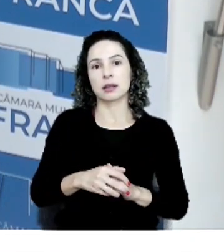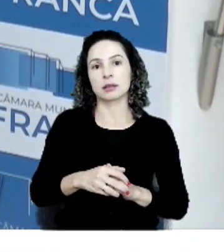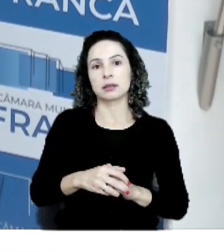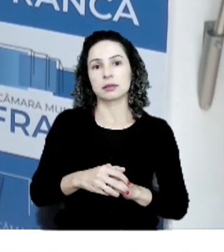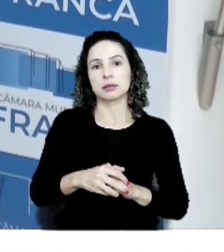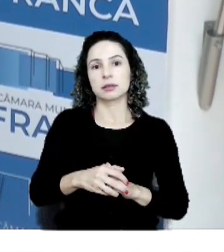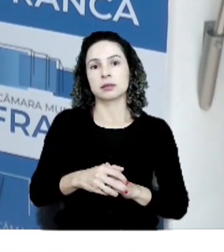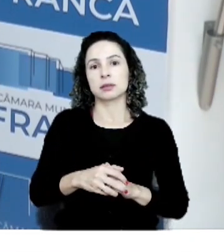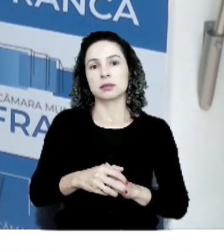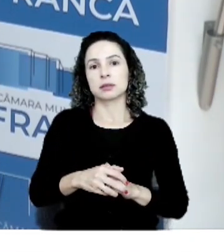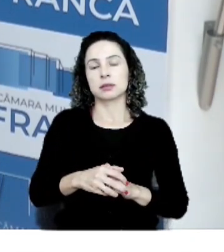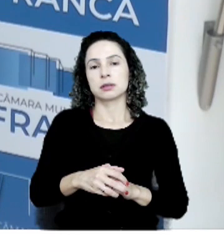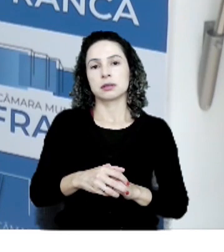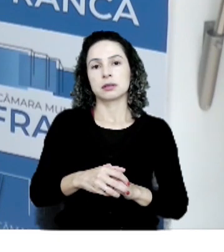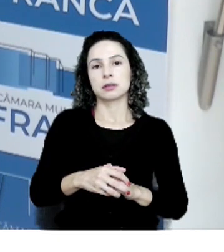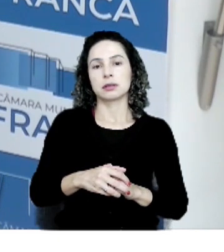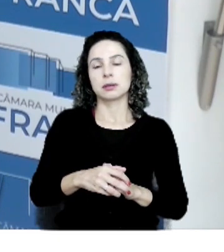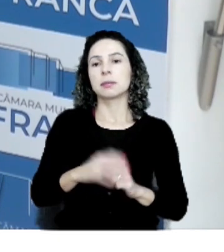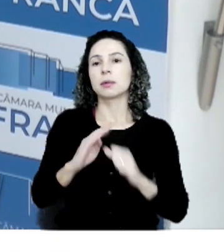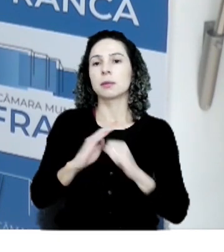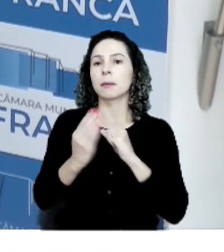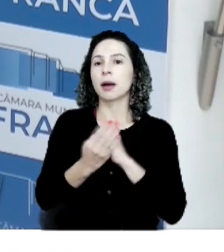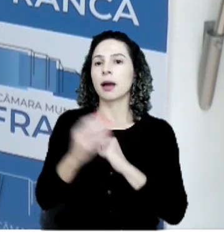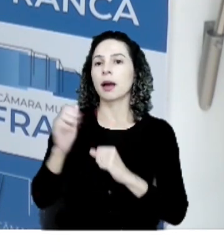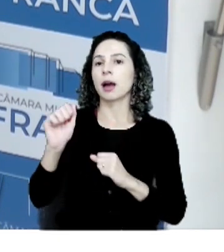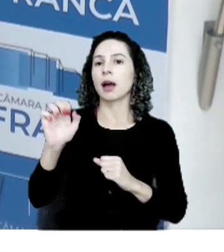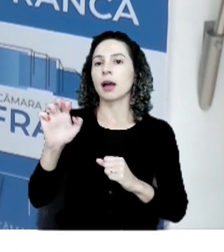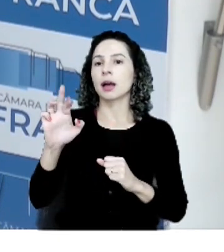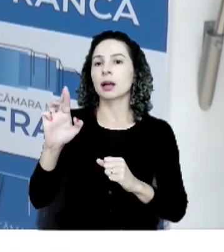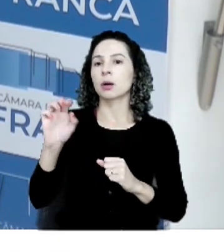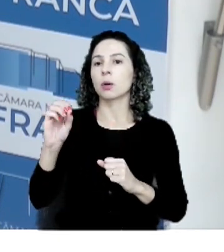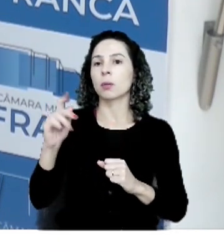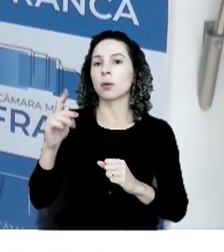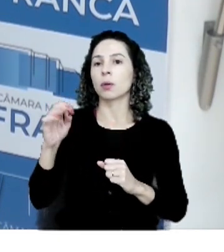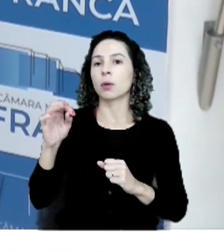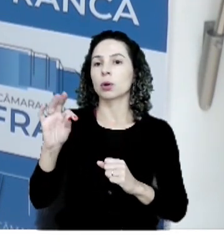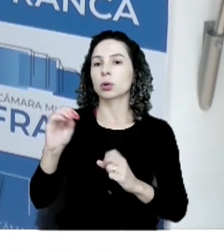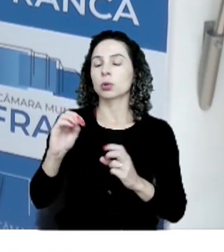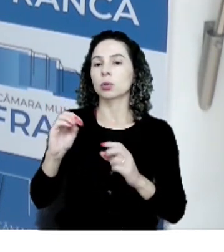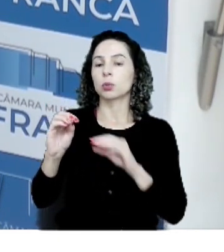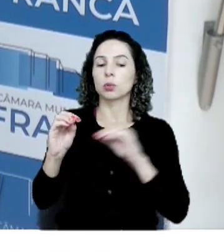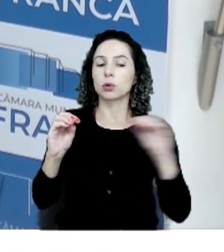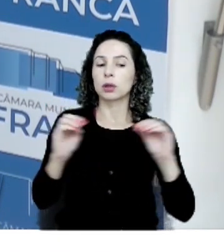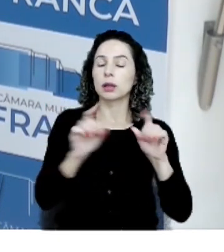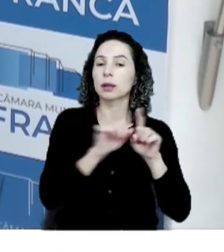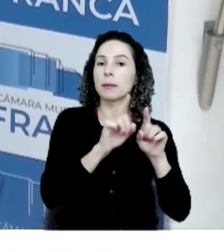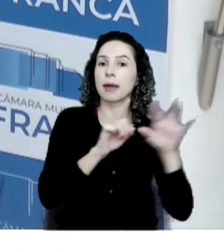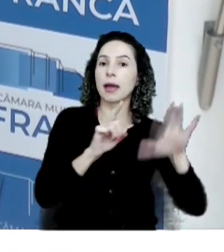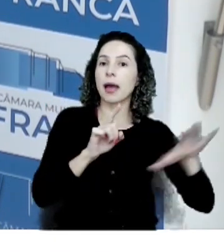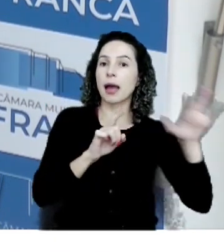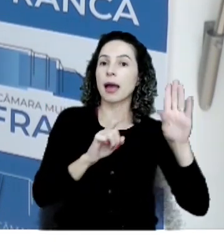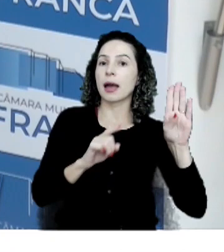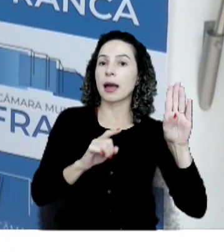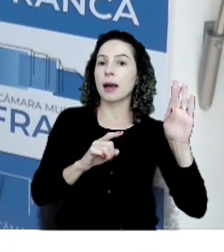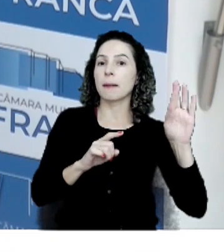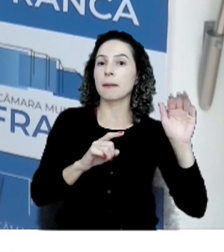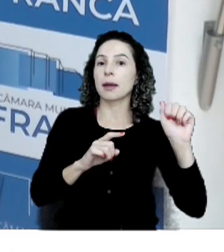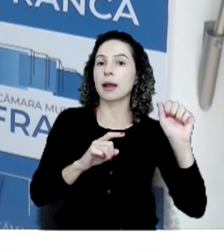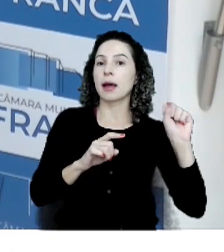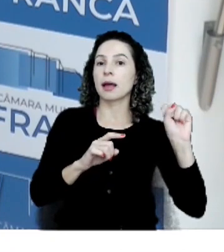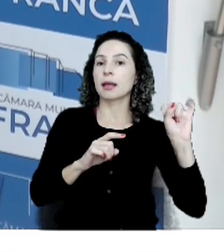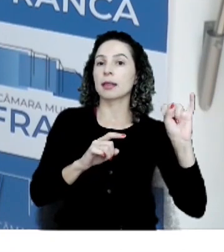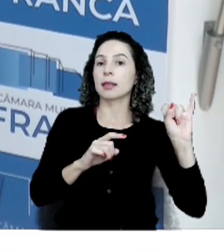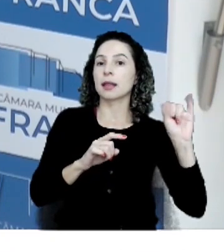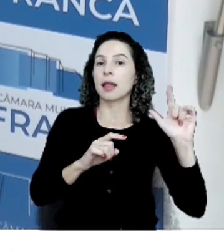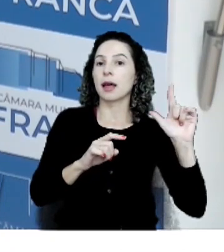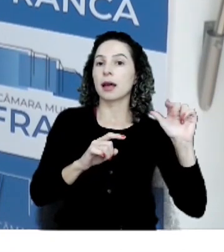para o Jardim Aeroporto e para a região do Brasilândia, porque a gente vê a